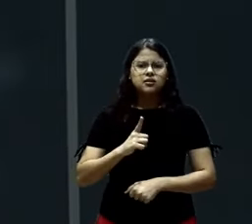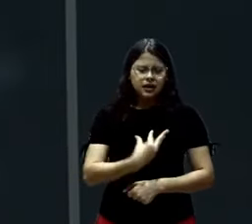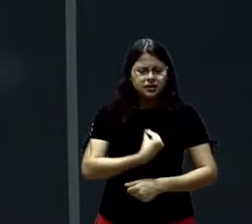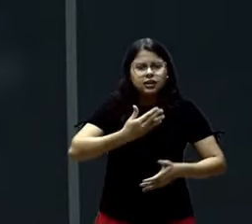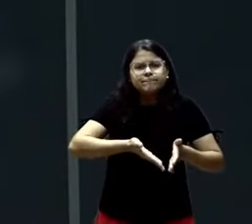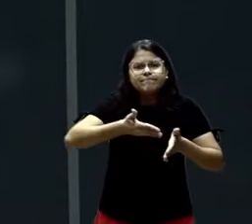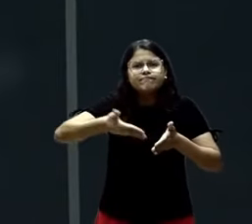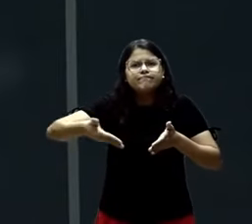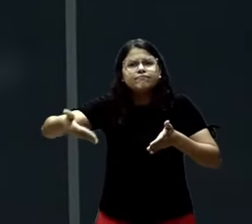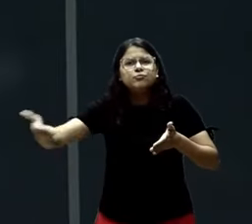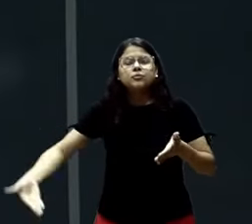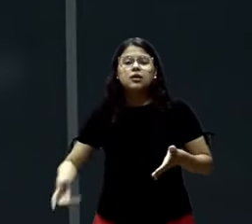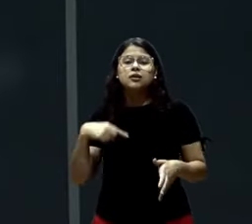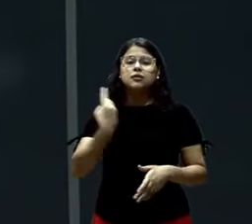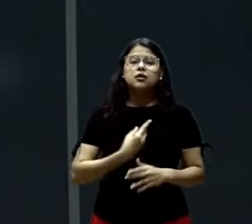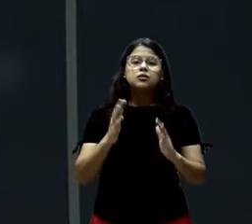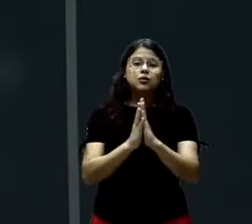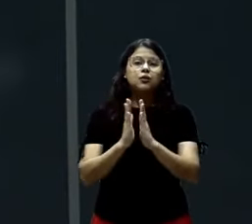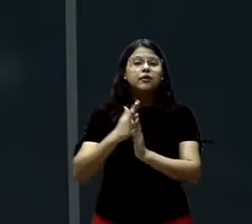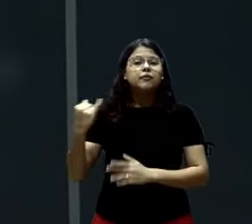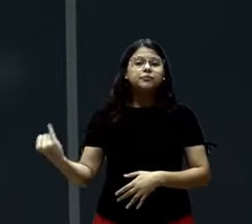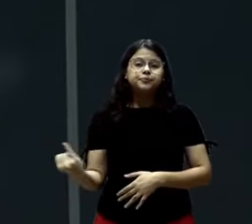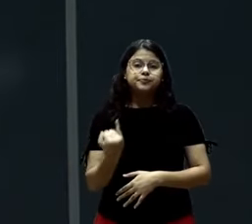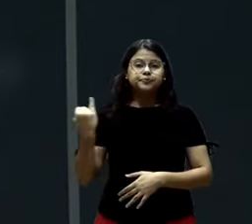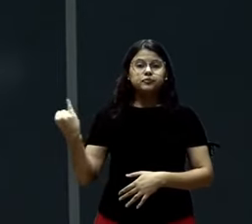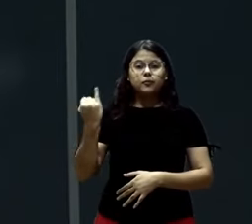nós temos que orar.